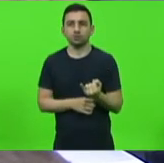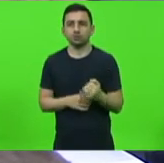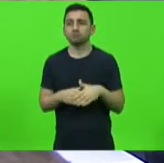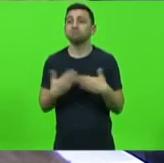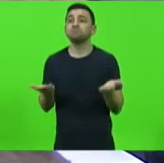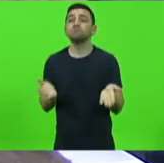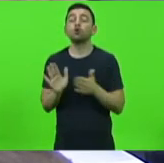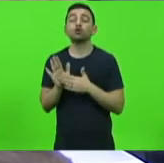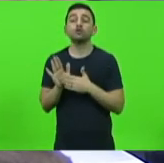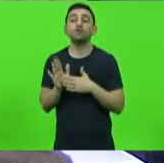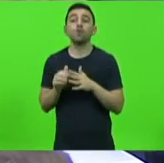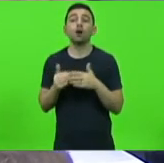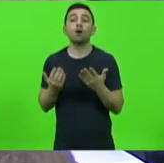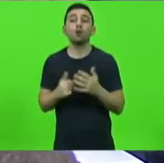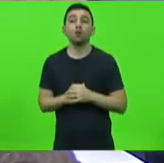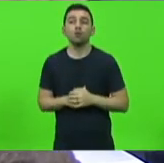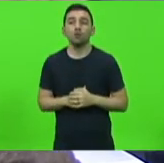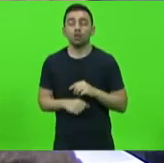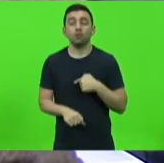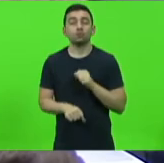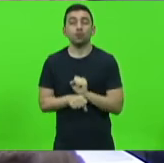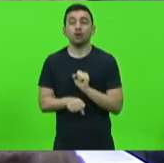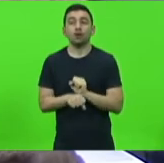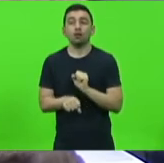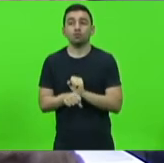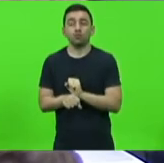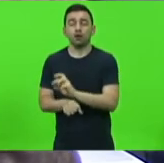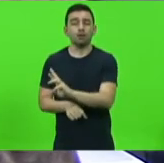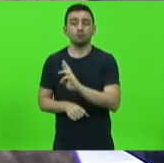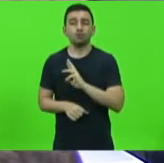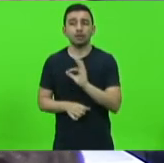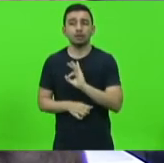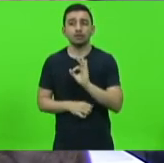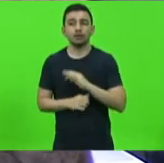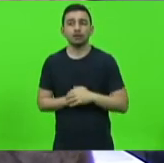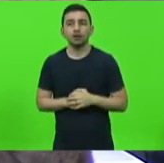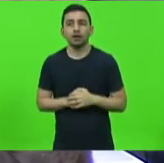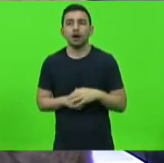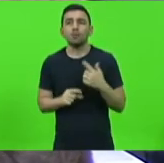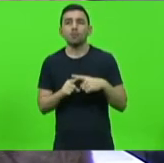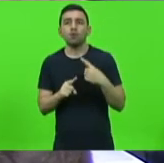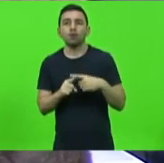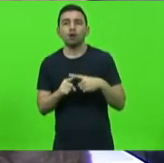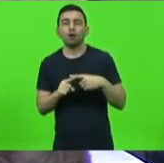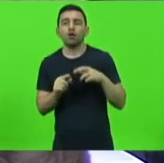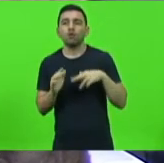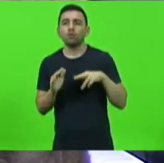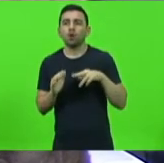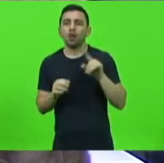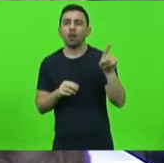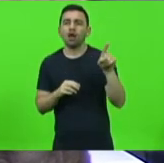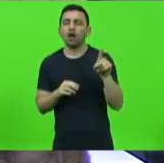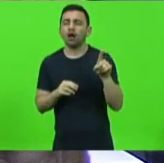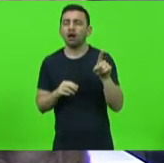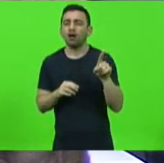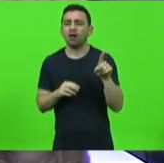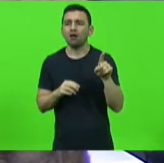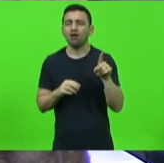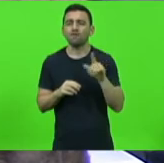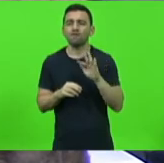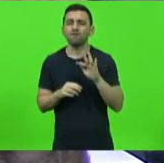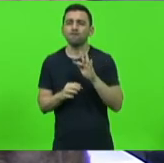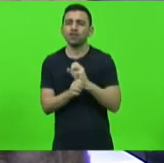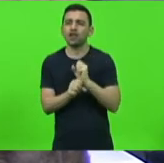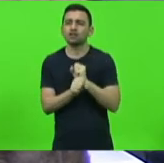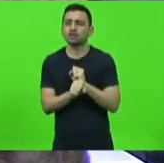motivo? Estou esperando. Ninguém falou. Ah, porque foi reprovado na finanças. Por qual motivo? Estou